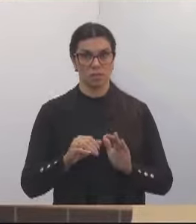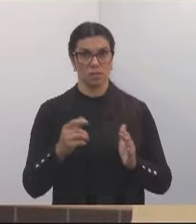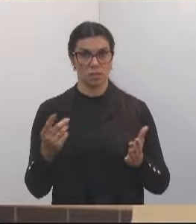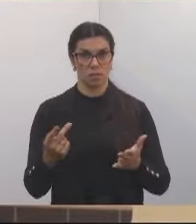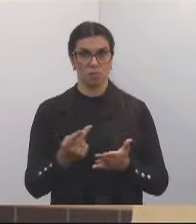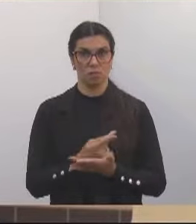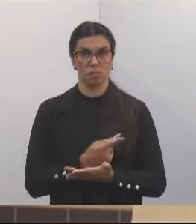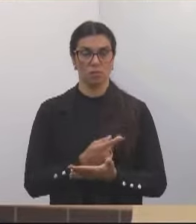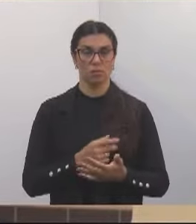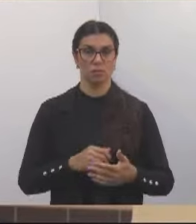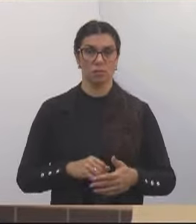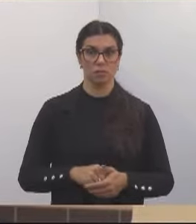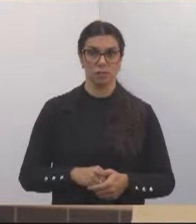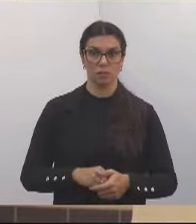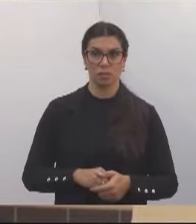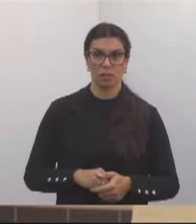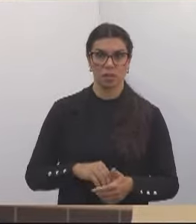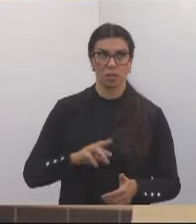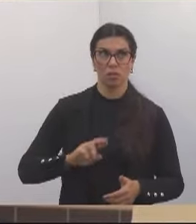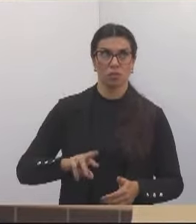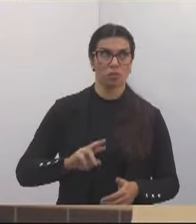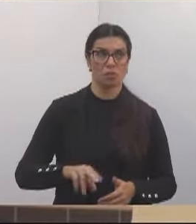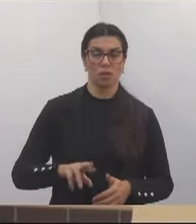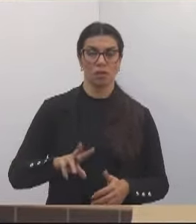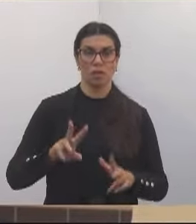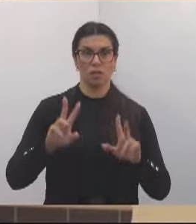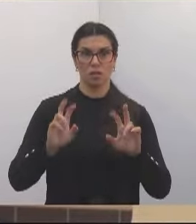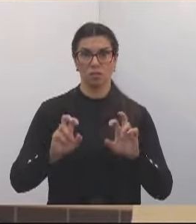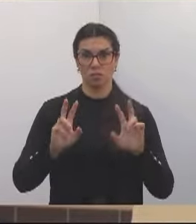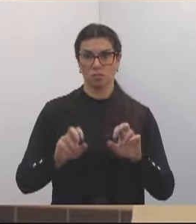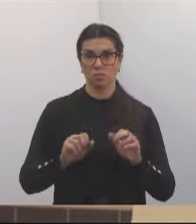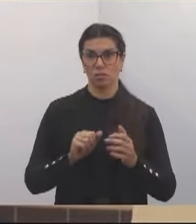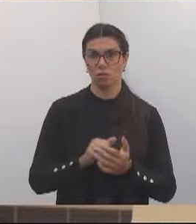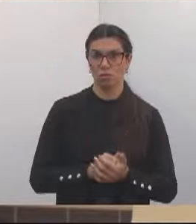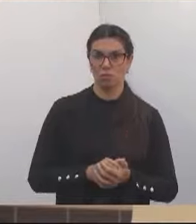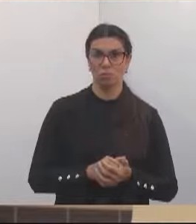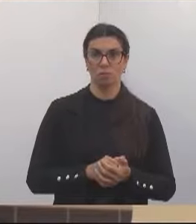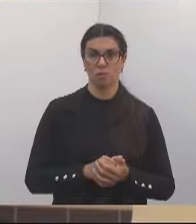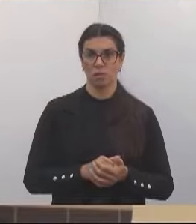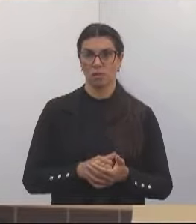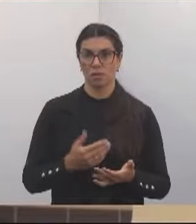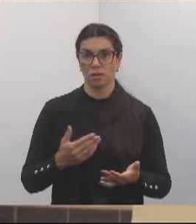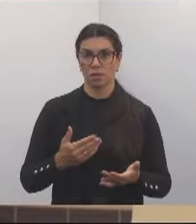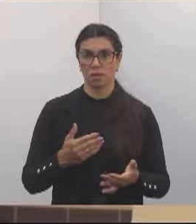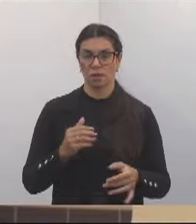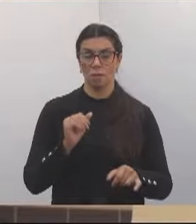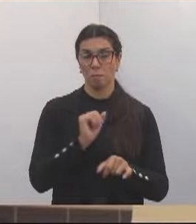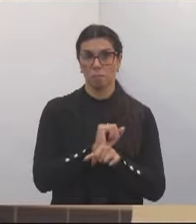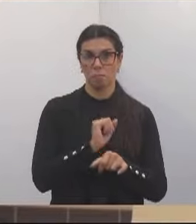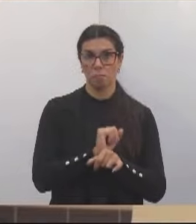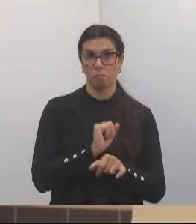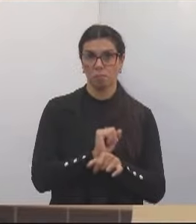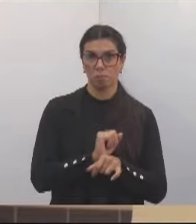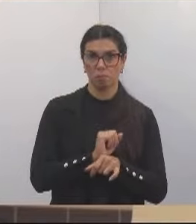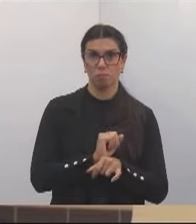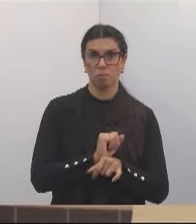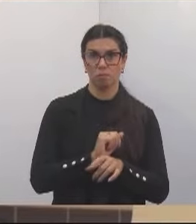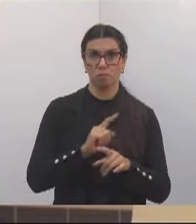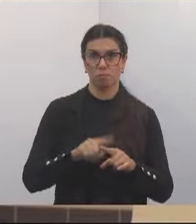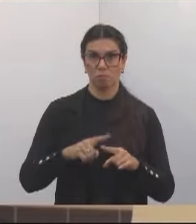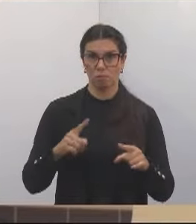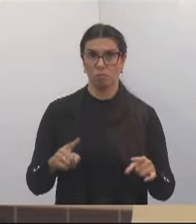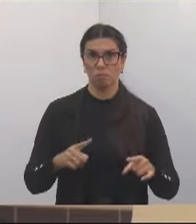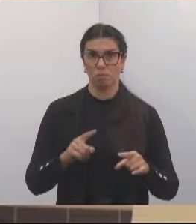em suspensão, não há que se falar em censura, há que se falar em cassação do mandato, porque aquele